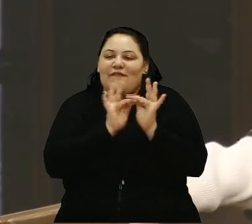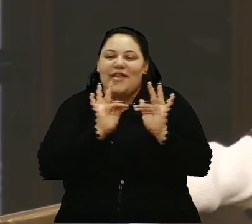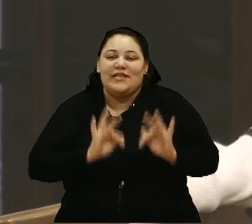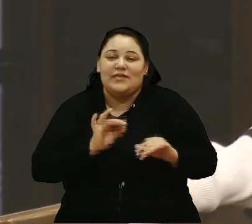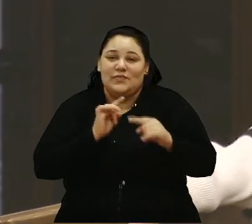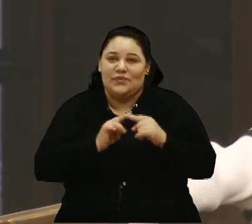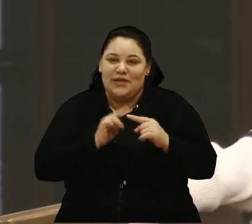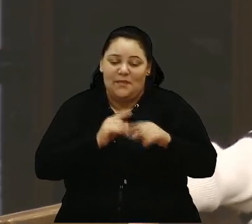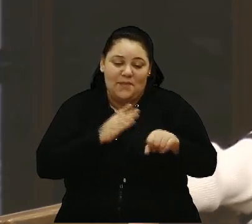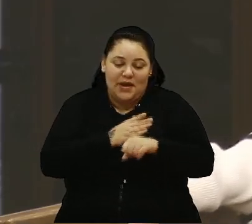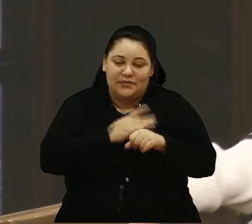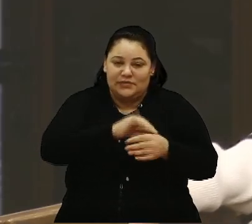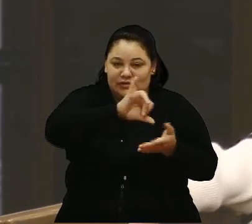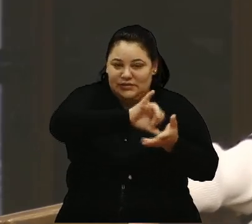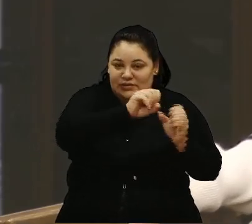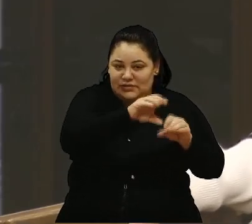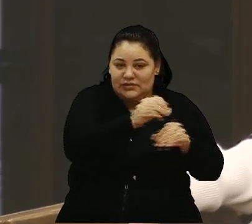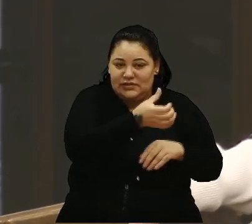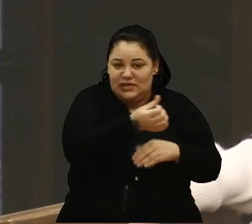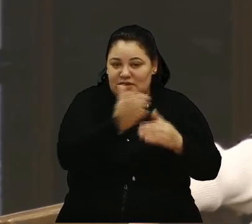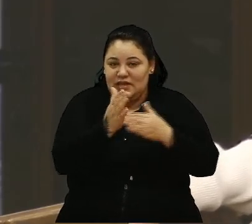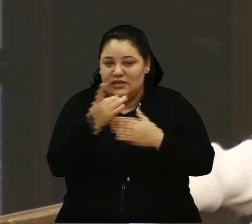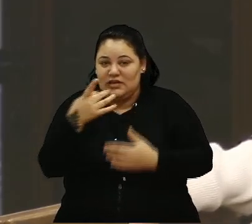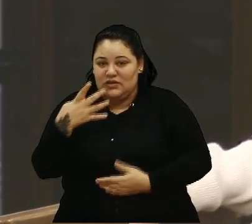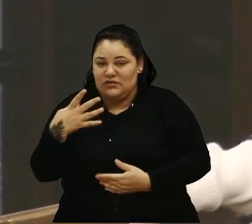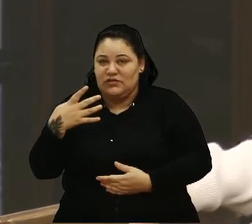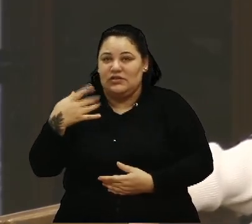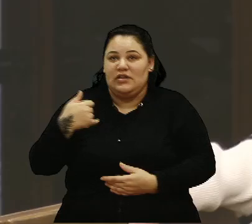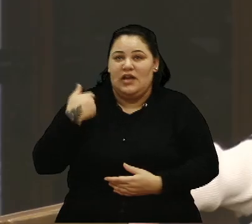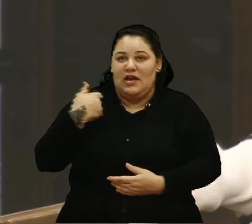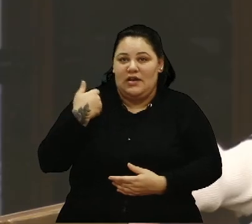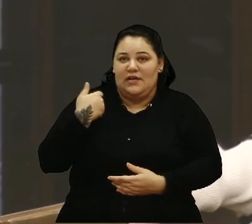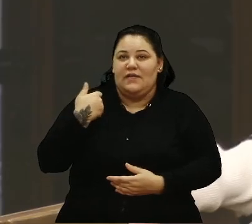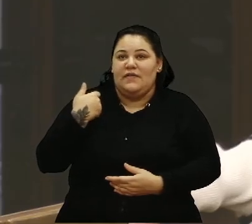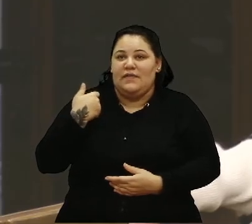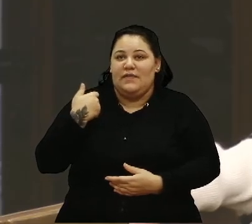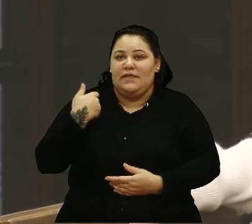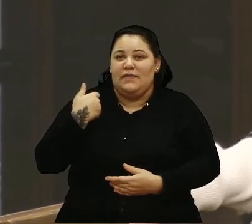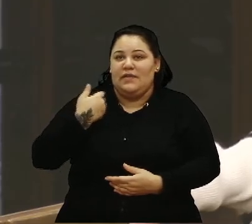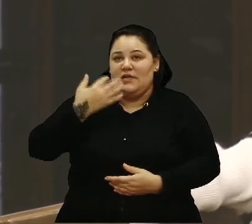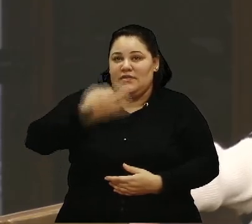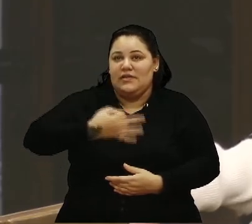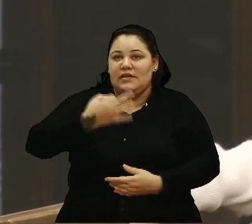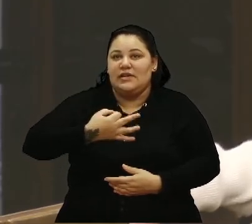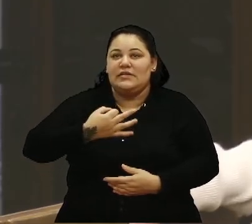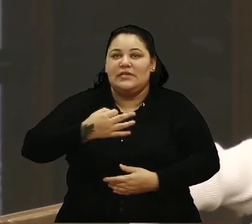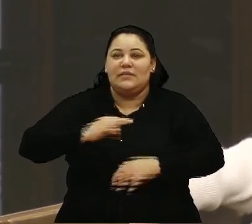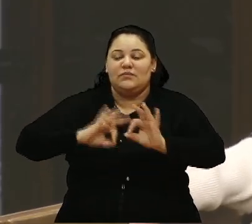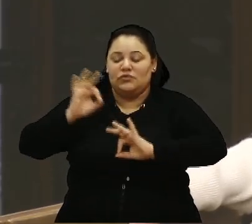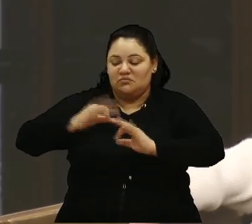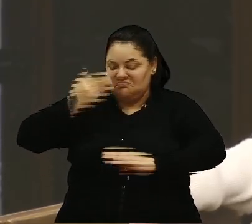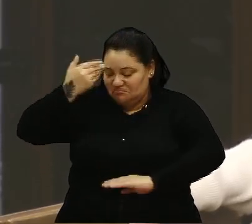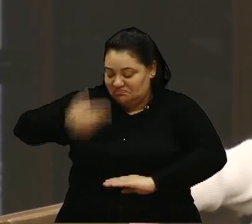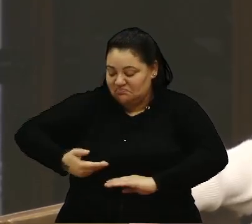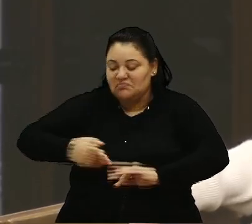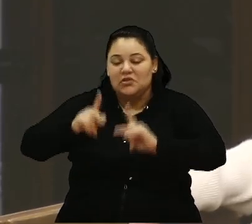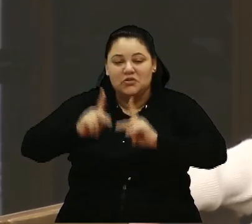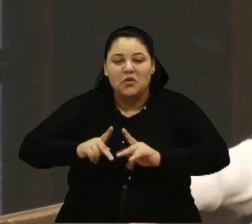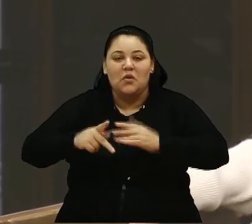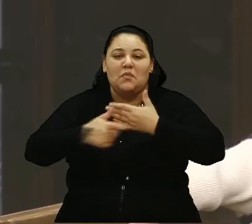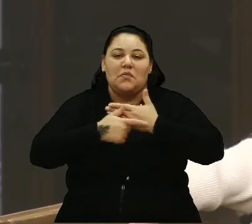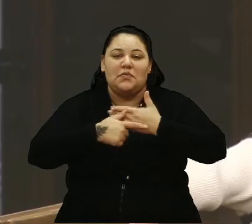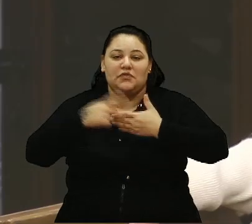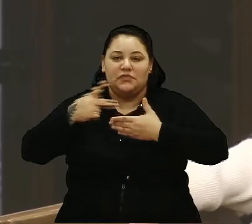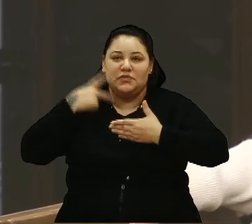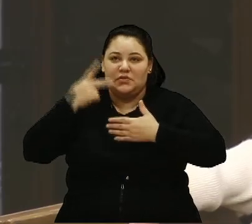centro educativo dos 6 aos 14 anos, com toda certeza me moldou enquanto pessoa, enquanto vereadora, enquanto pessoa